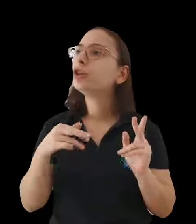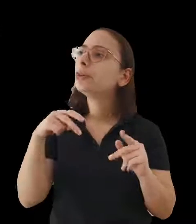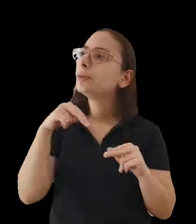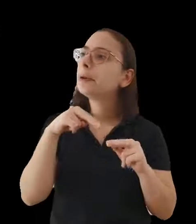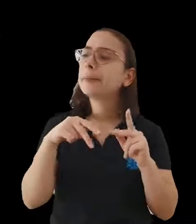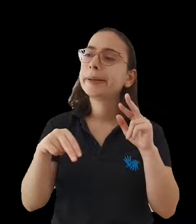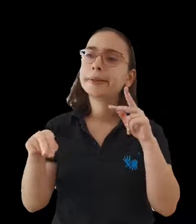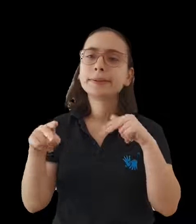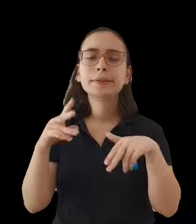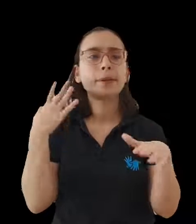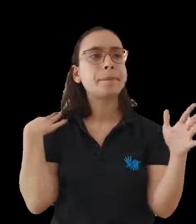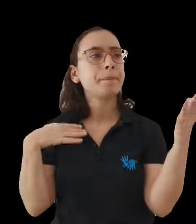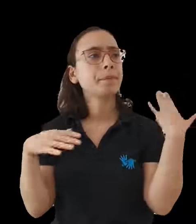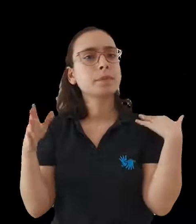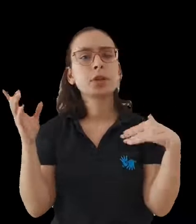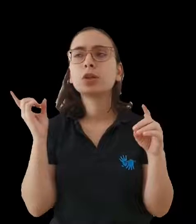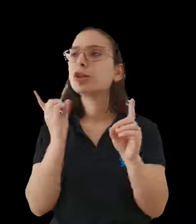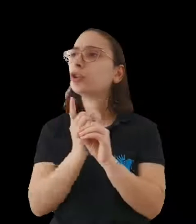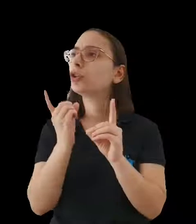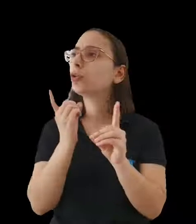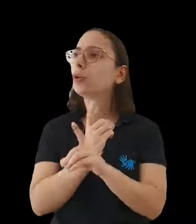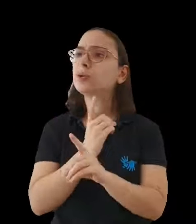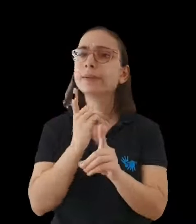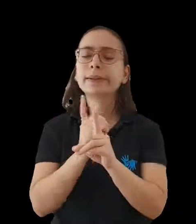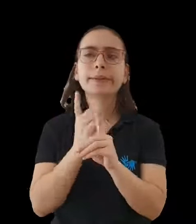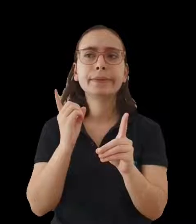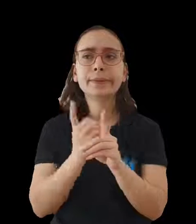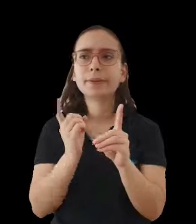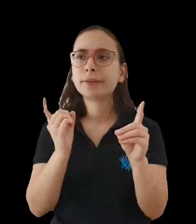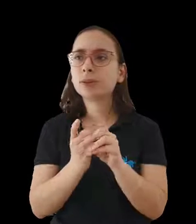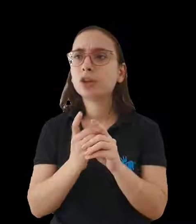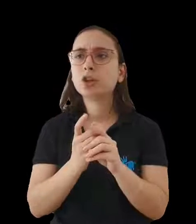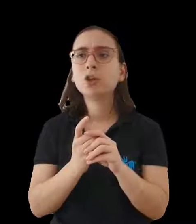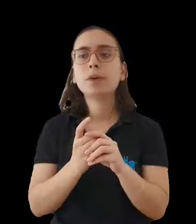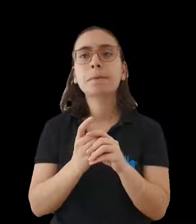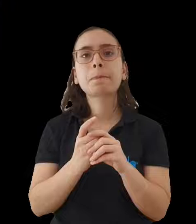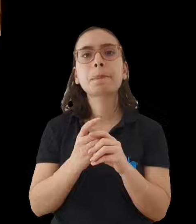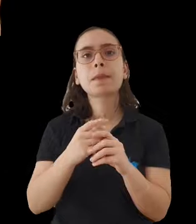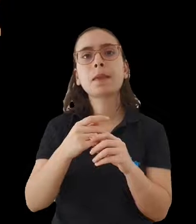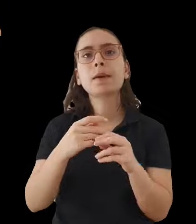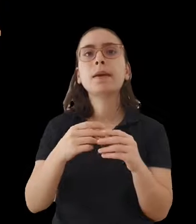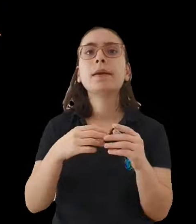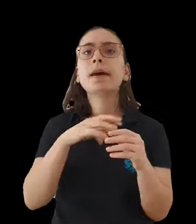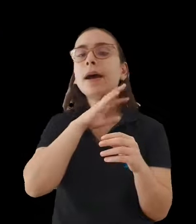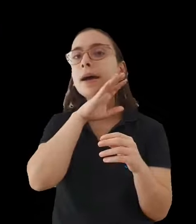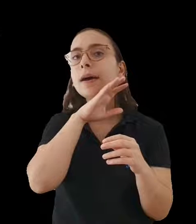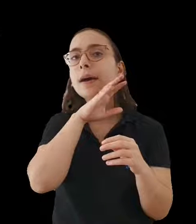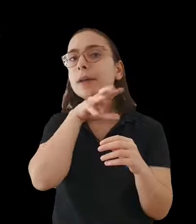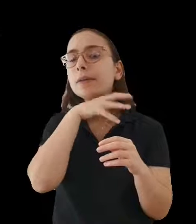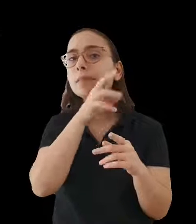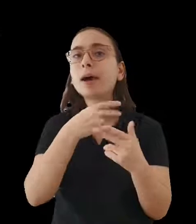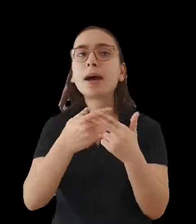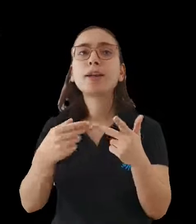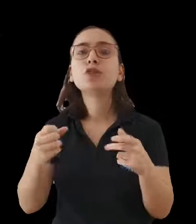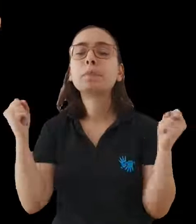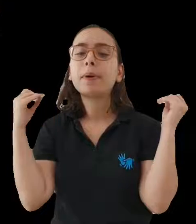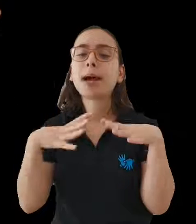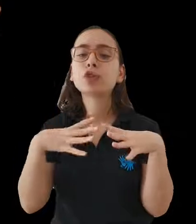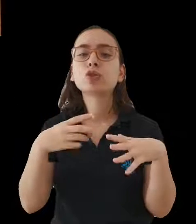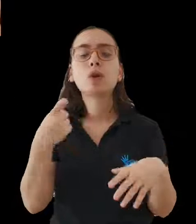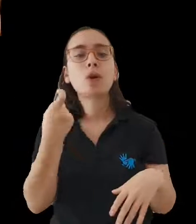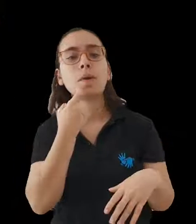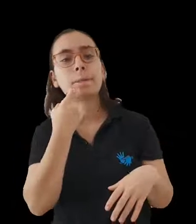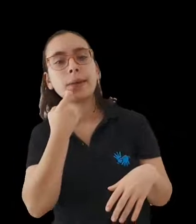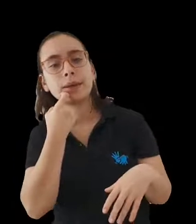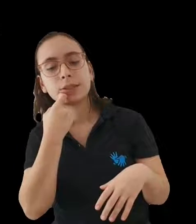e encontrando vários seres mágicos, né? Primeiro ele encontra um peixe, e aí ele salva a vida do